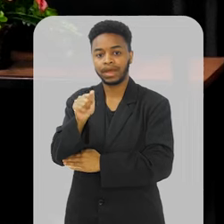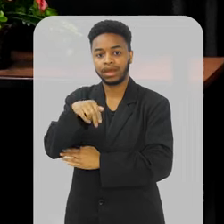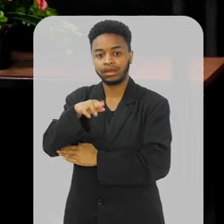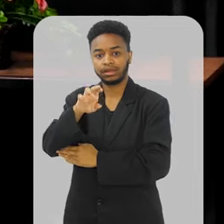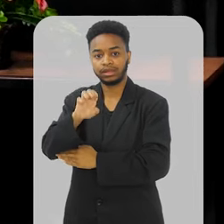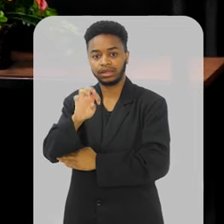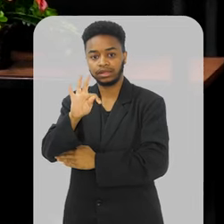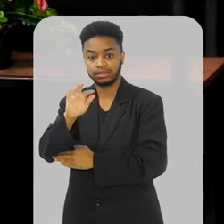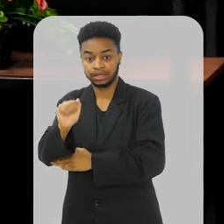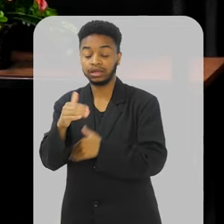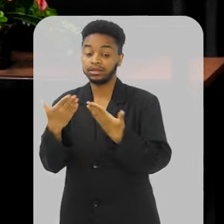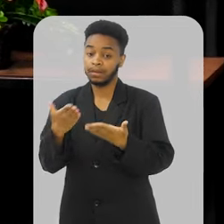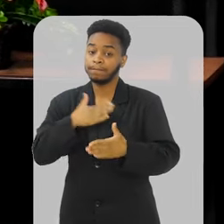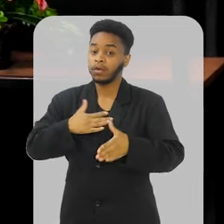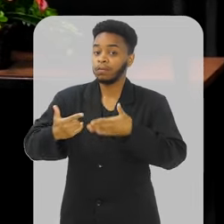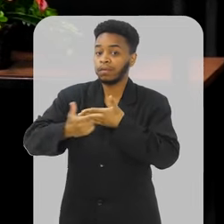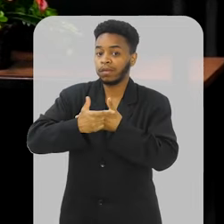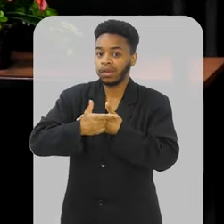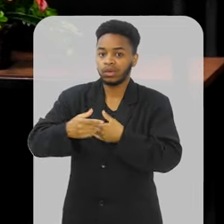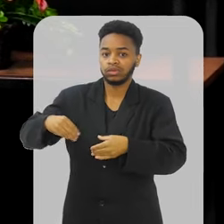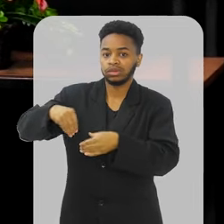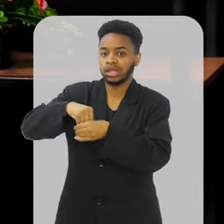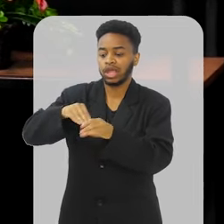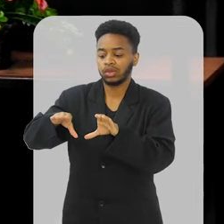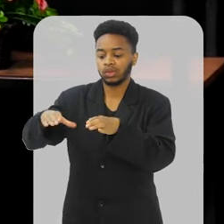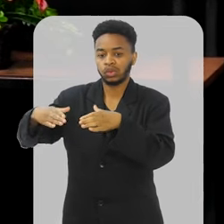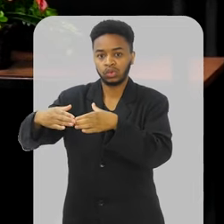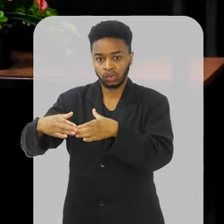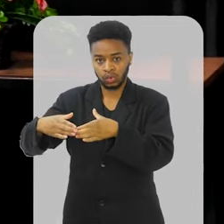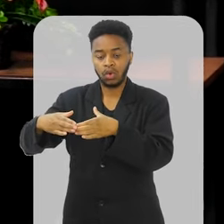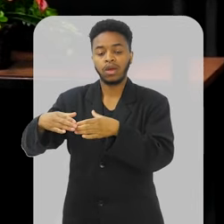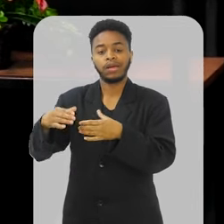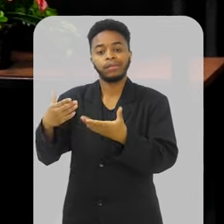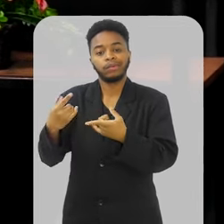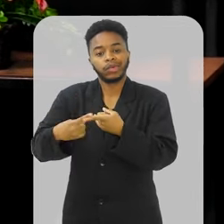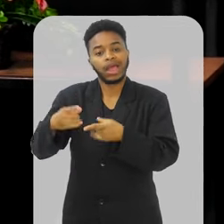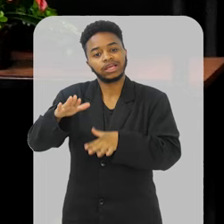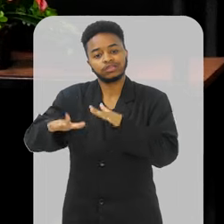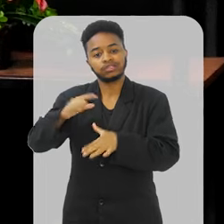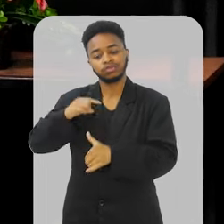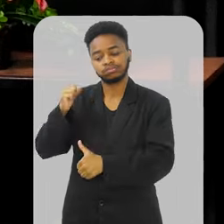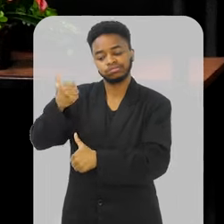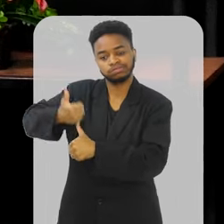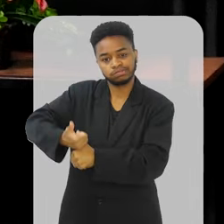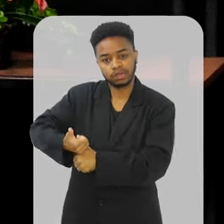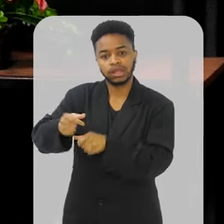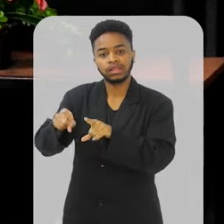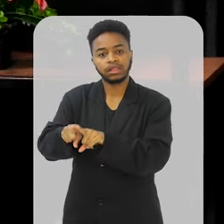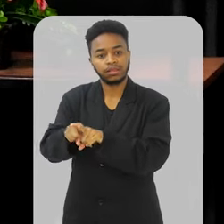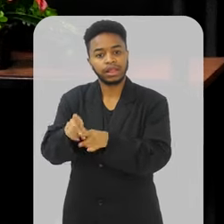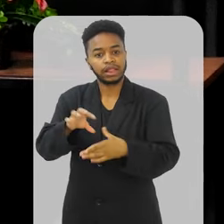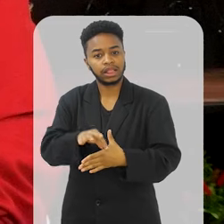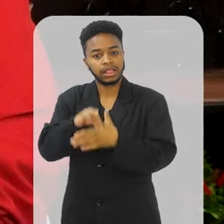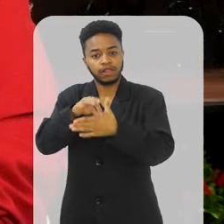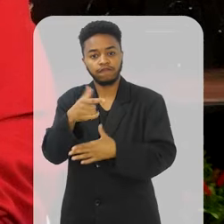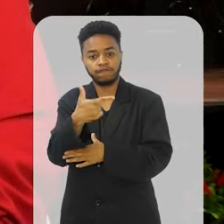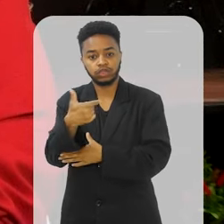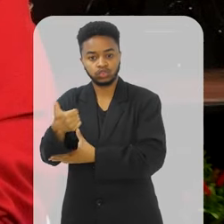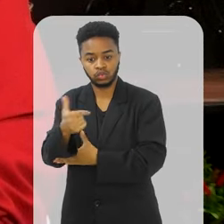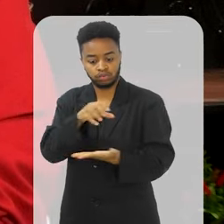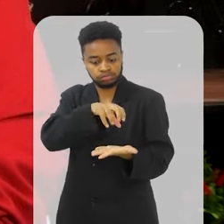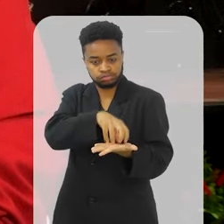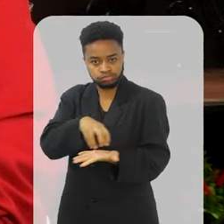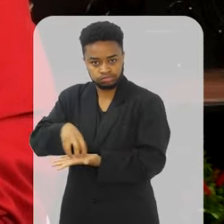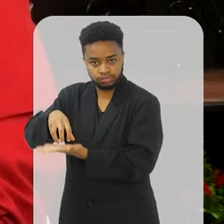missão essa função dentro da arquidiocese é fazendo às vezes dele liderando essas 21 paróquias